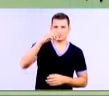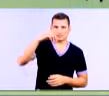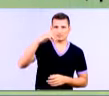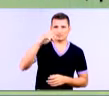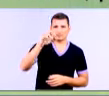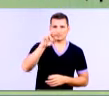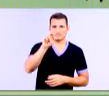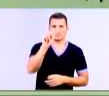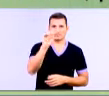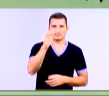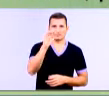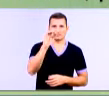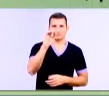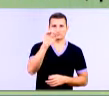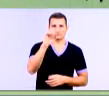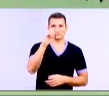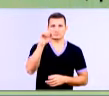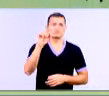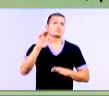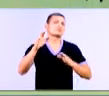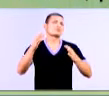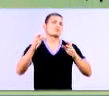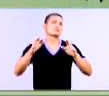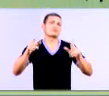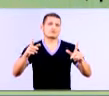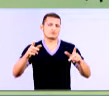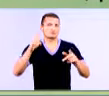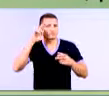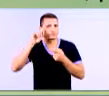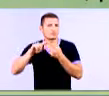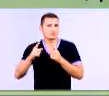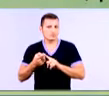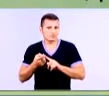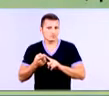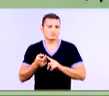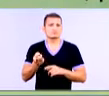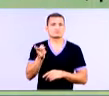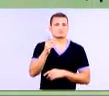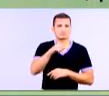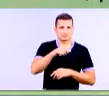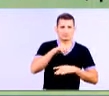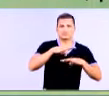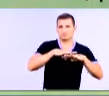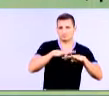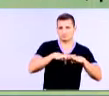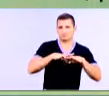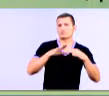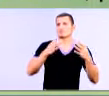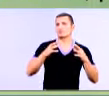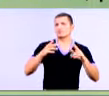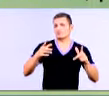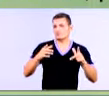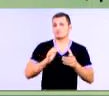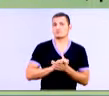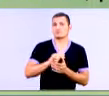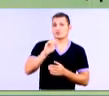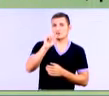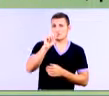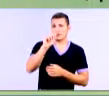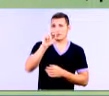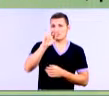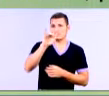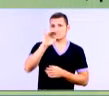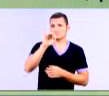lógicas. Qual a diferença entre operações aritméticas e operações lógicas, tá? Operações aritméticas são